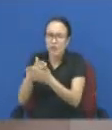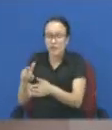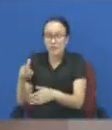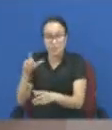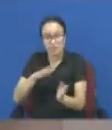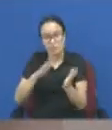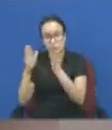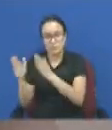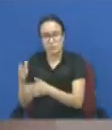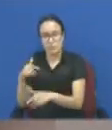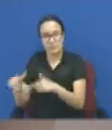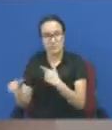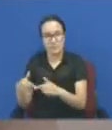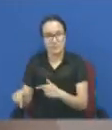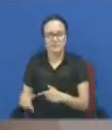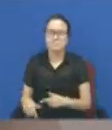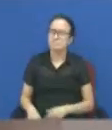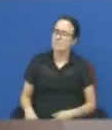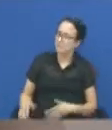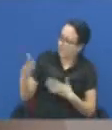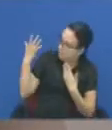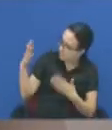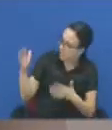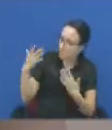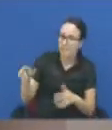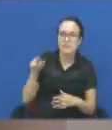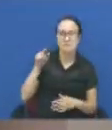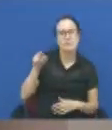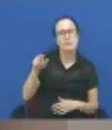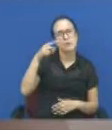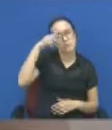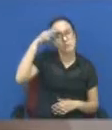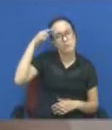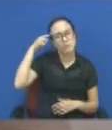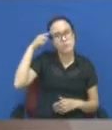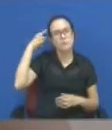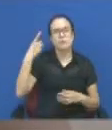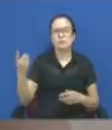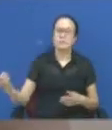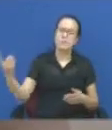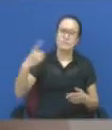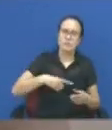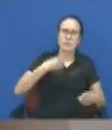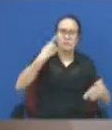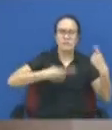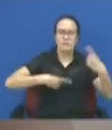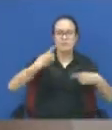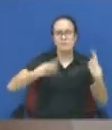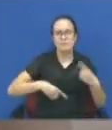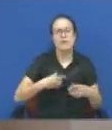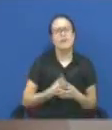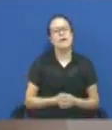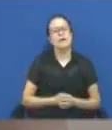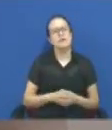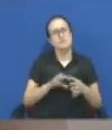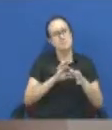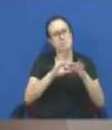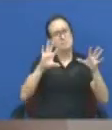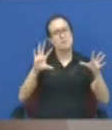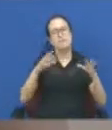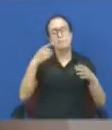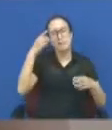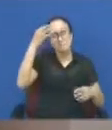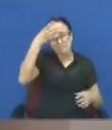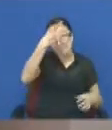nessa casa e acho que é o papel dos vereadores abrir o debate sobre o trabalho infantil de forma consciente.